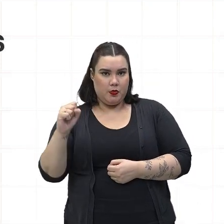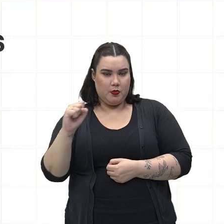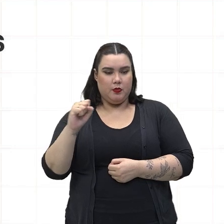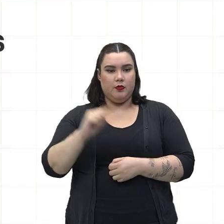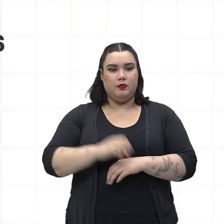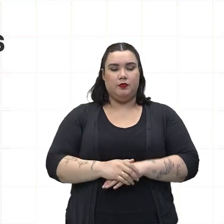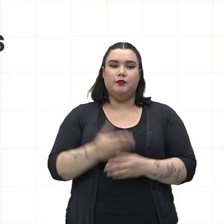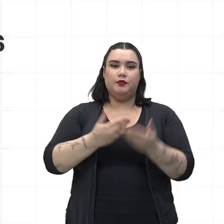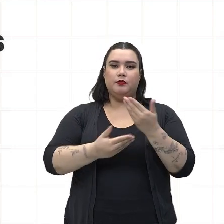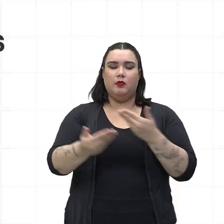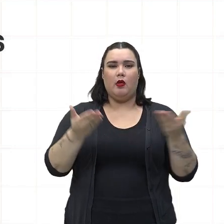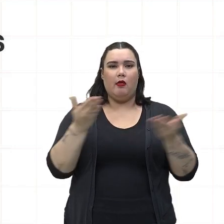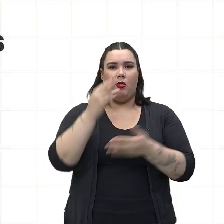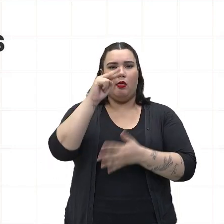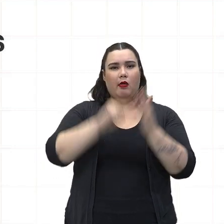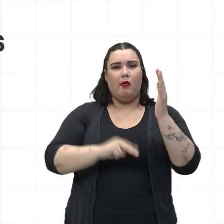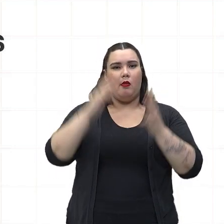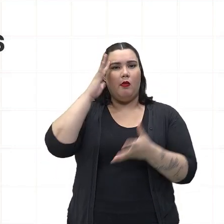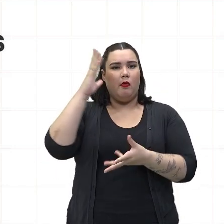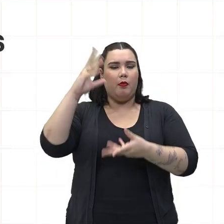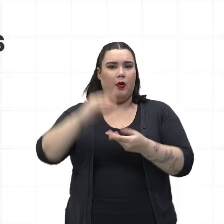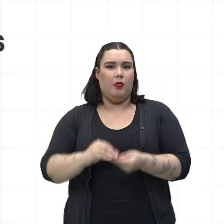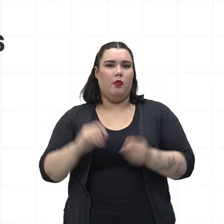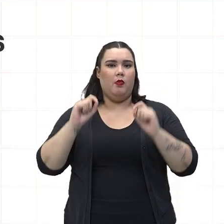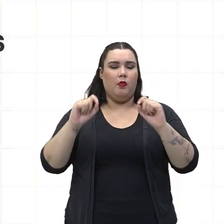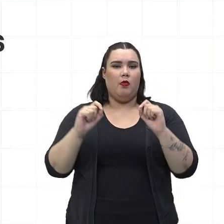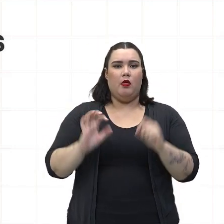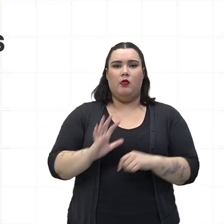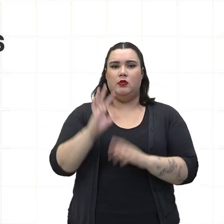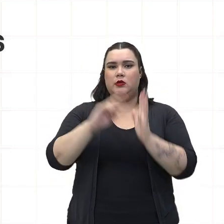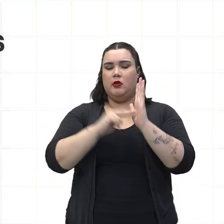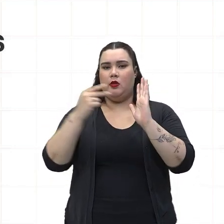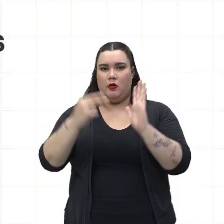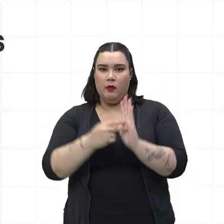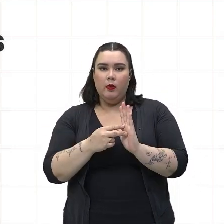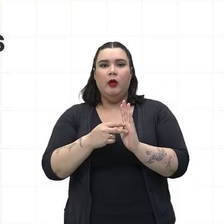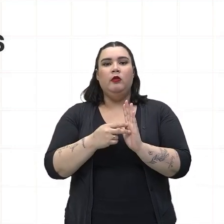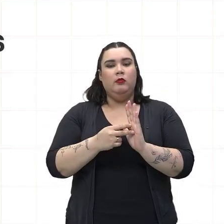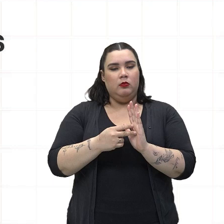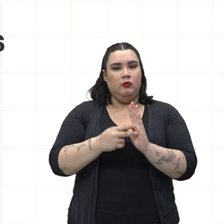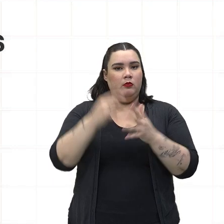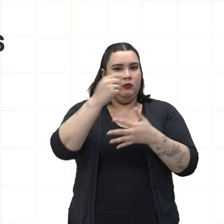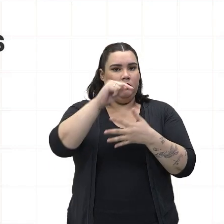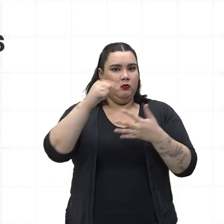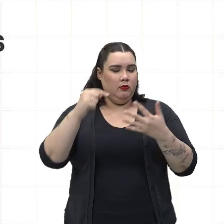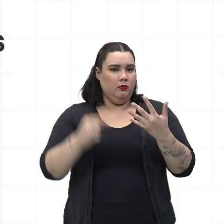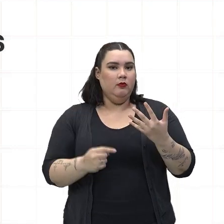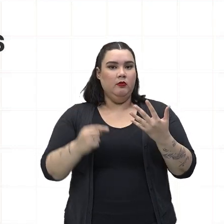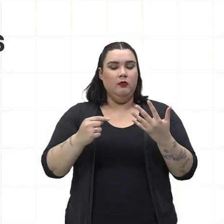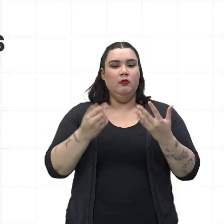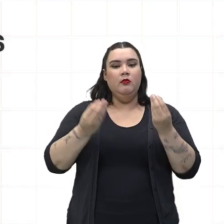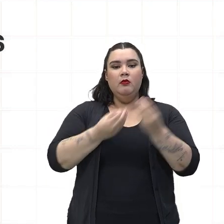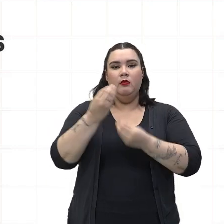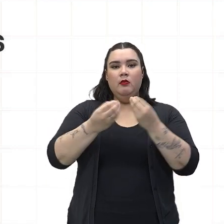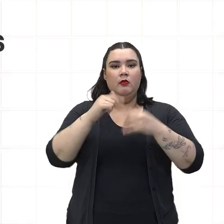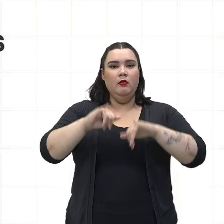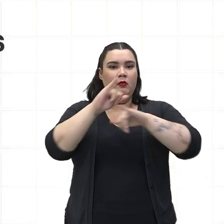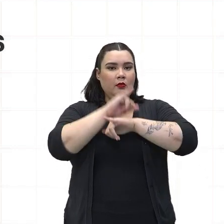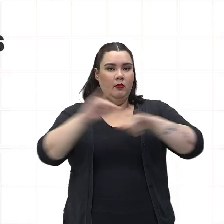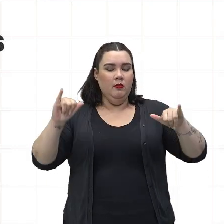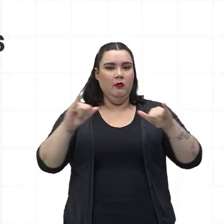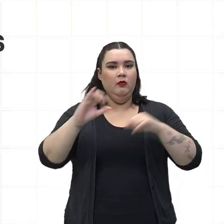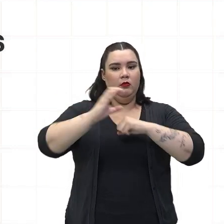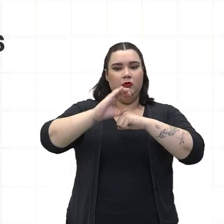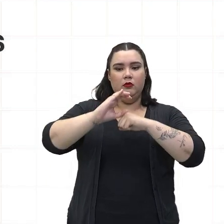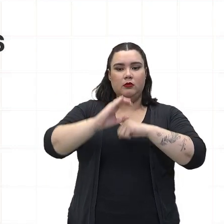1988. Vamos então entender um pouquinho sobre os nuances que basicamente cercaram a promulgação dessa